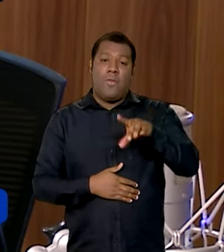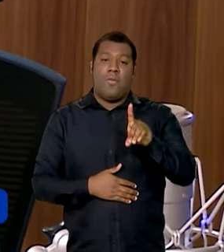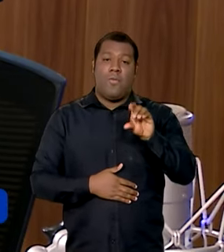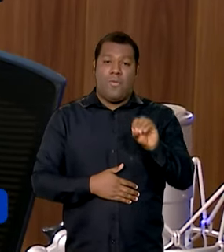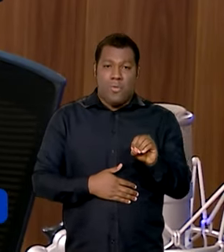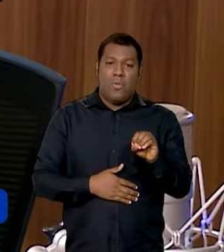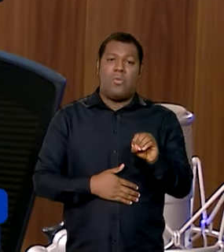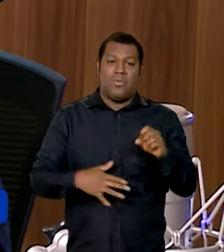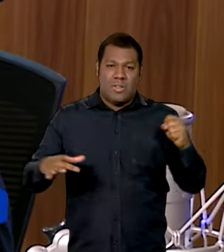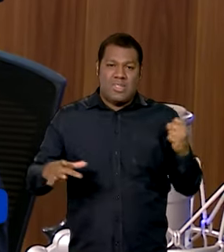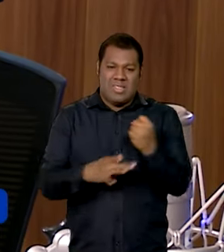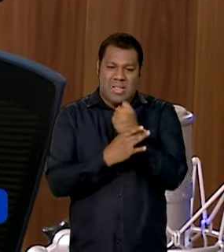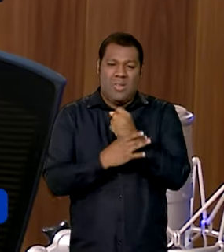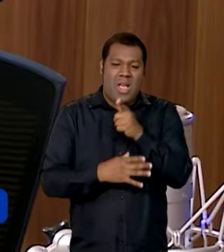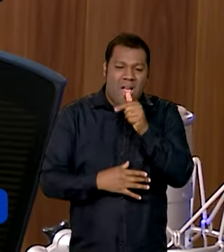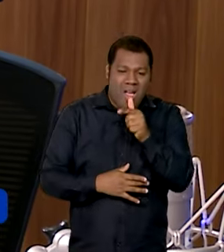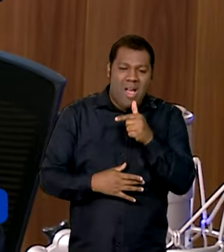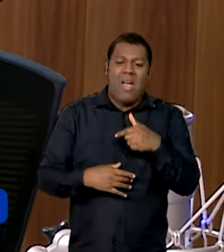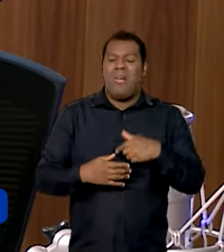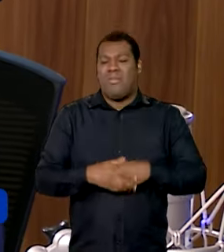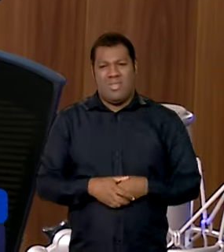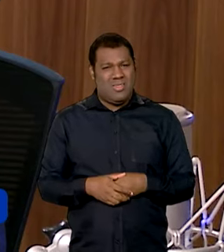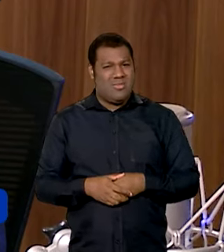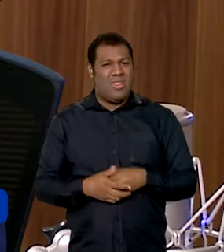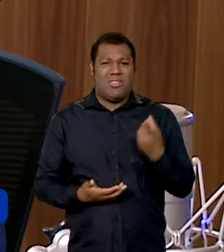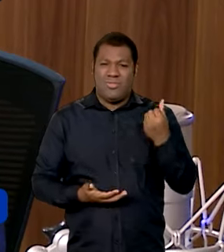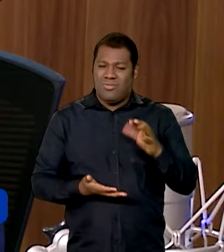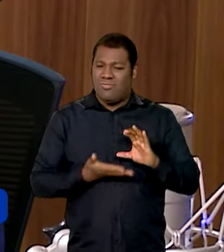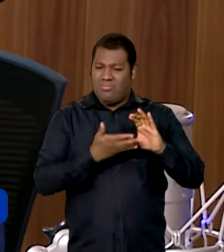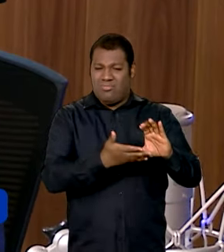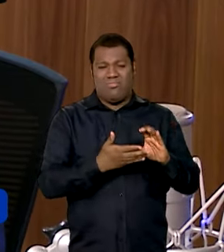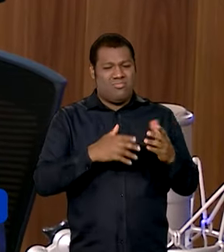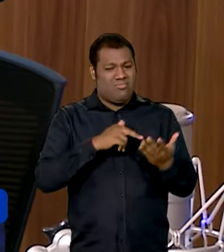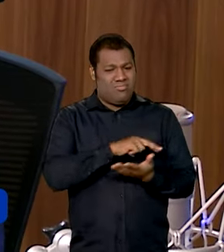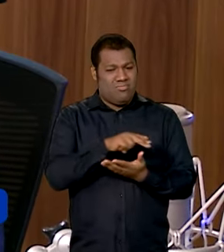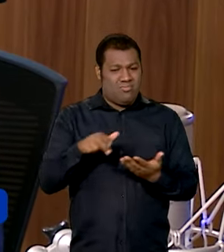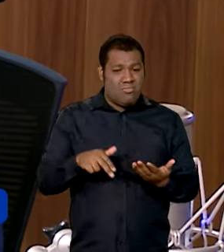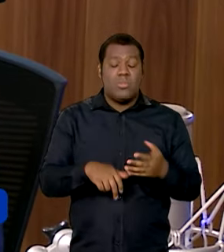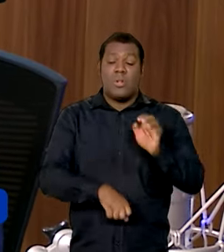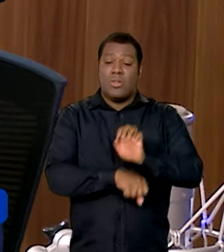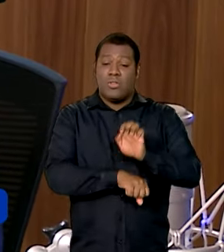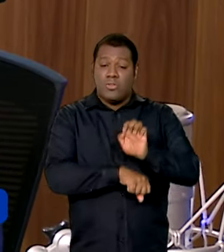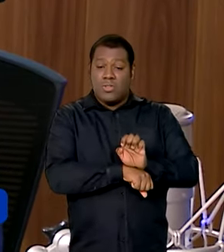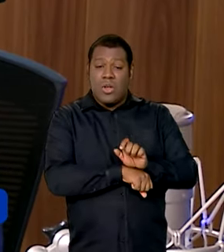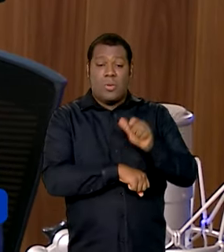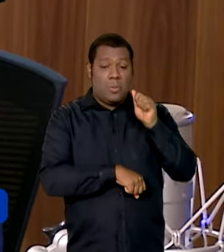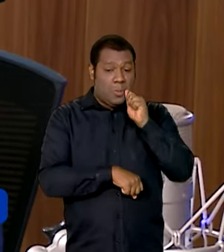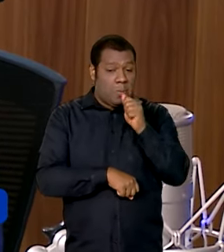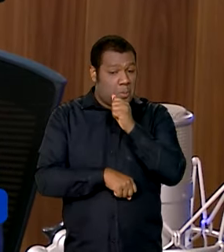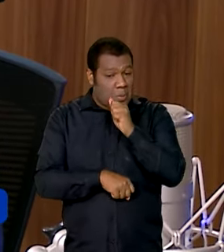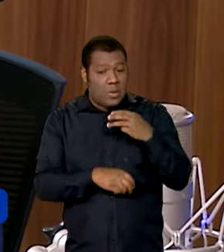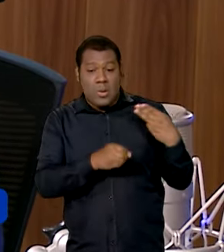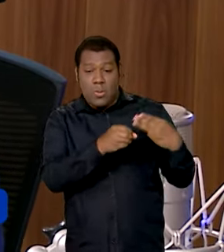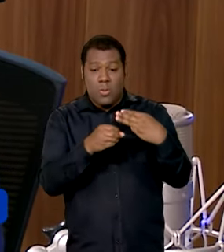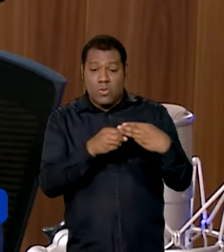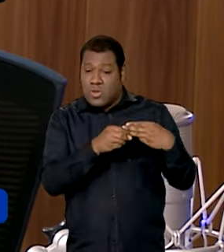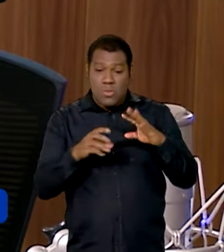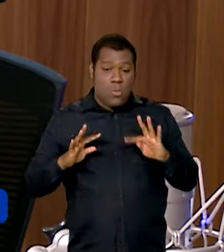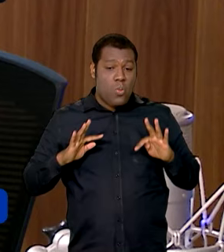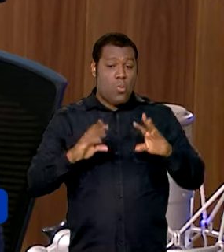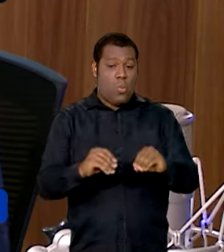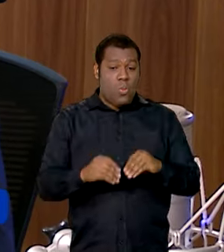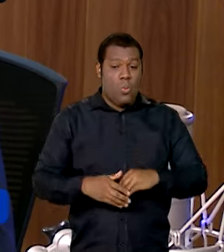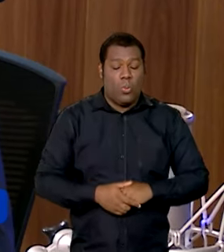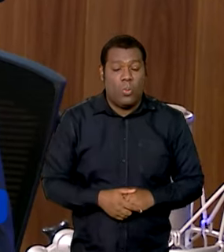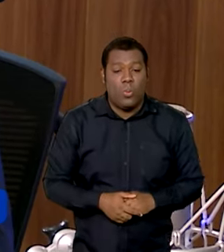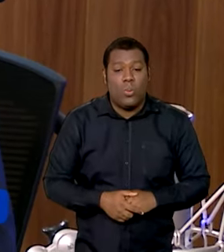hídricas e uma série de outros investimentos e o Amapá todos os municípios do Amapá o que também